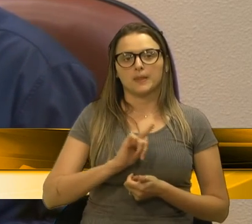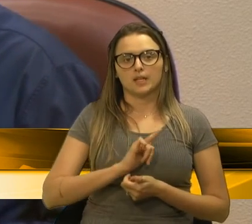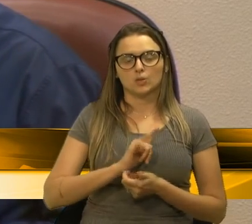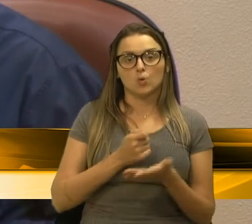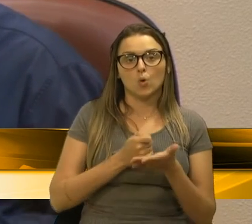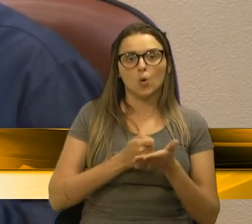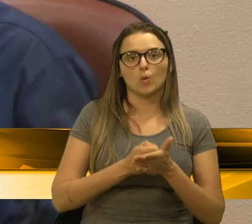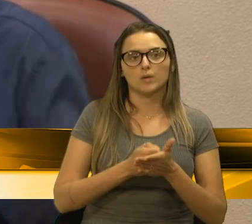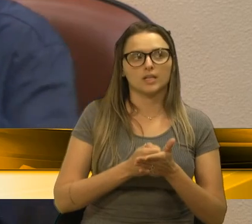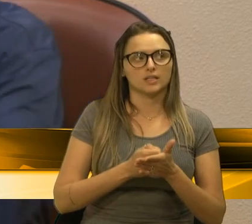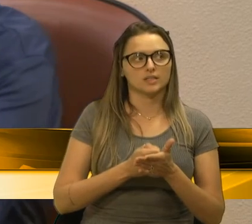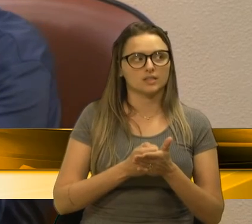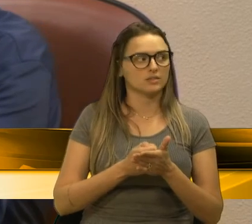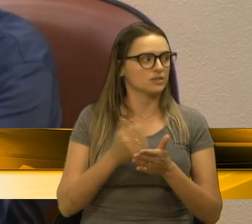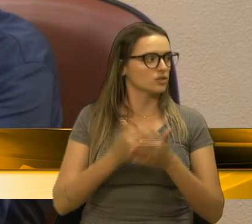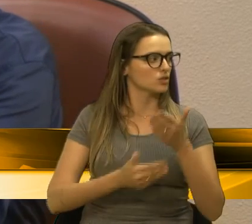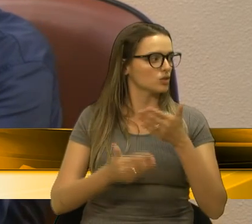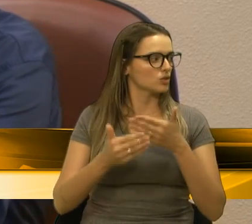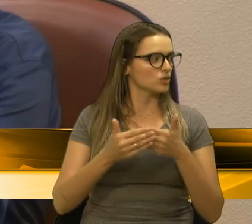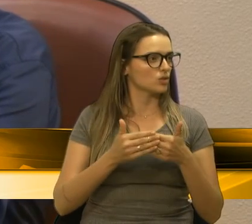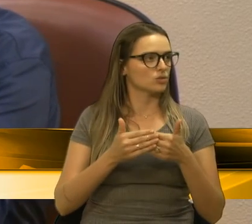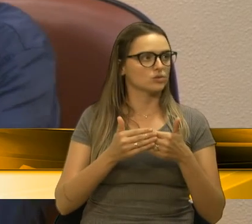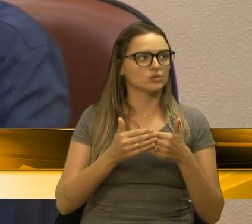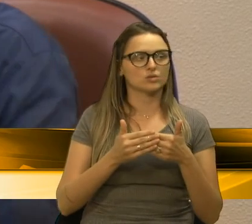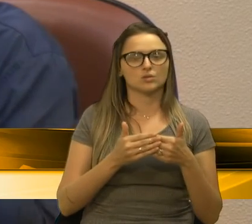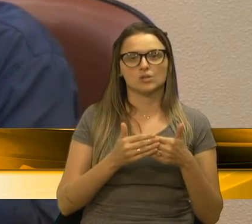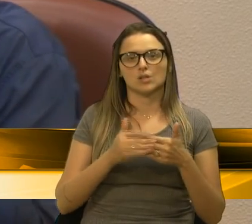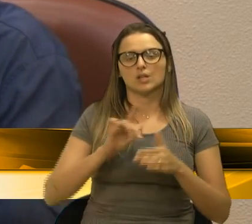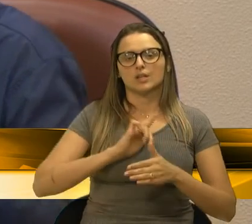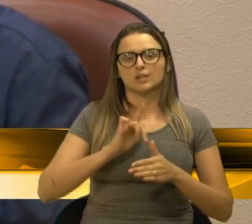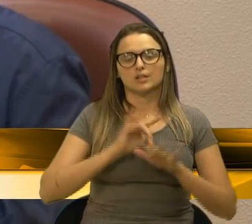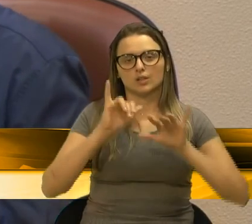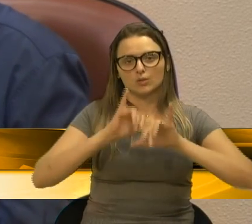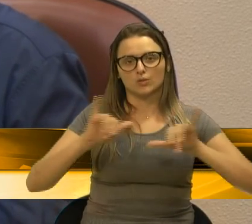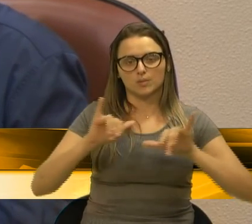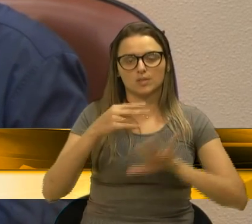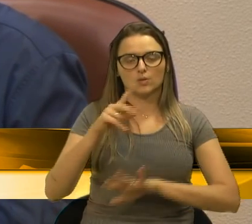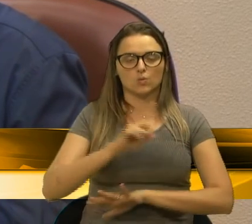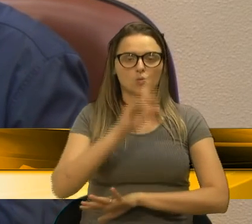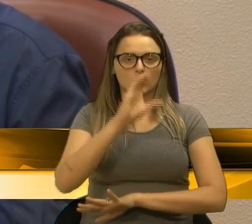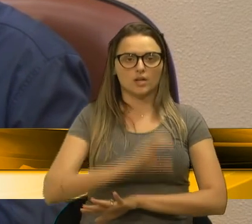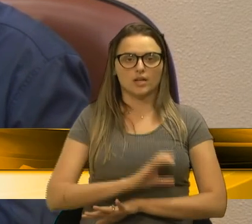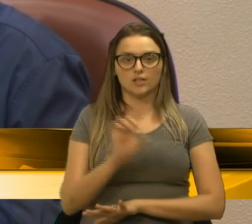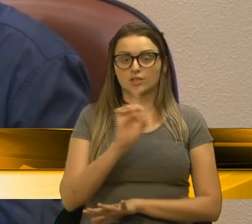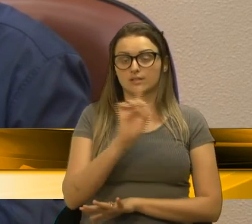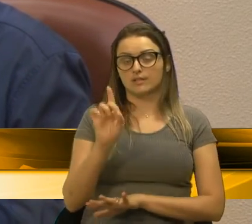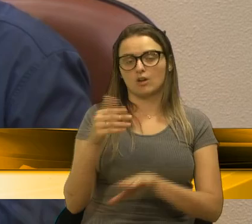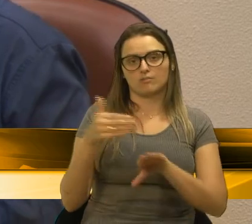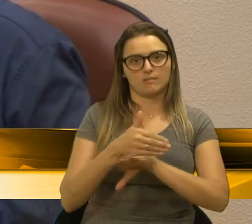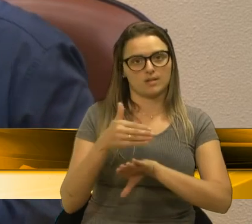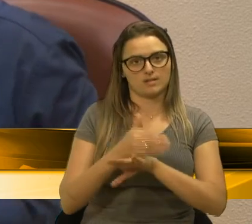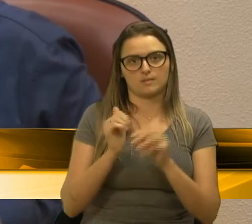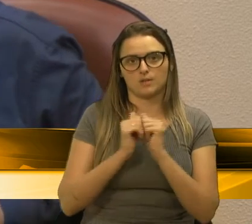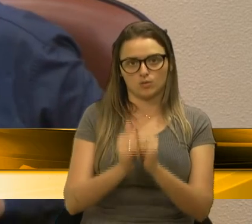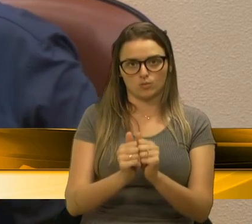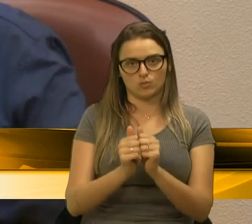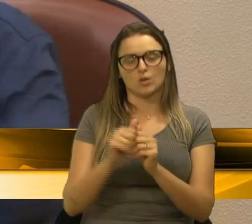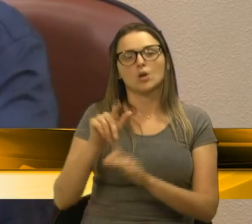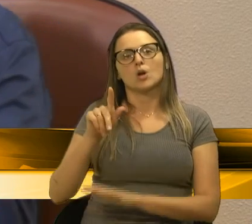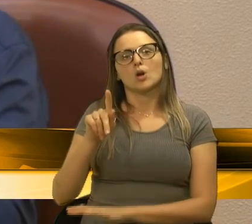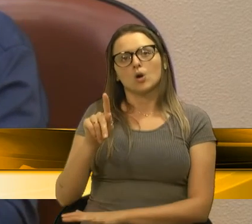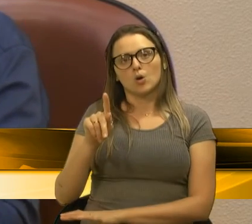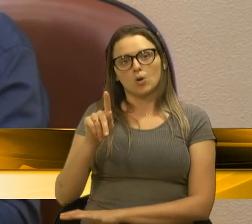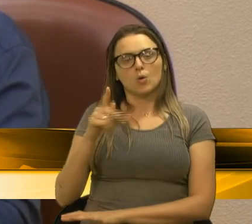obrigação do procurador comparecer à audiência, mesmo que tenha informado que seu cliente eventualmente não vá comparecer. O procurador tem